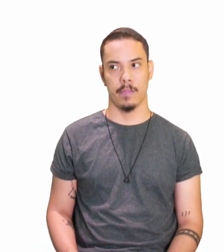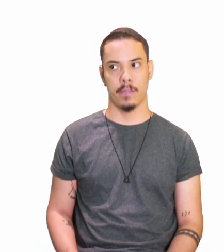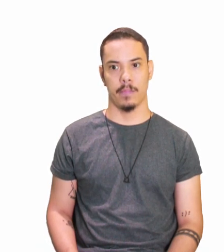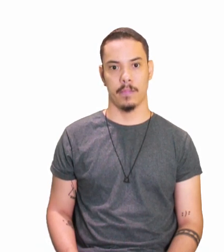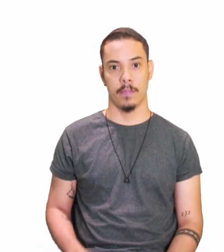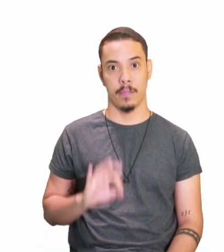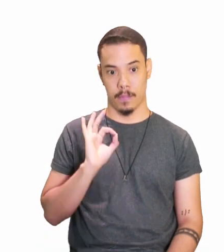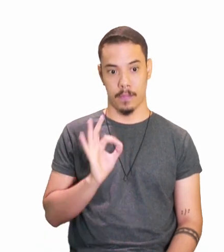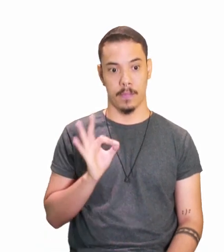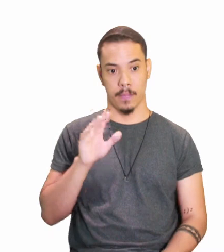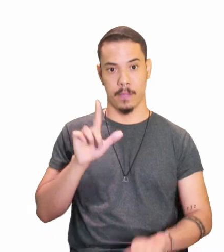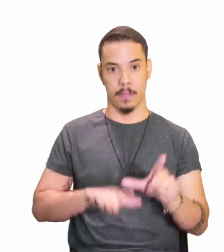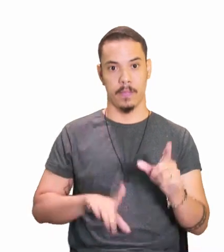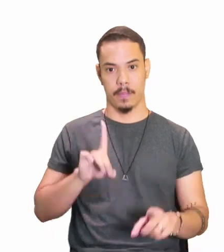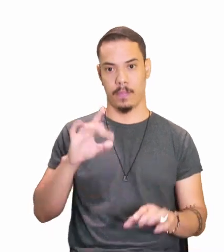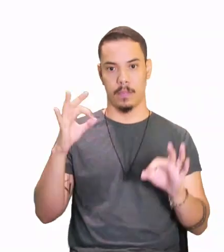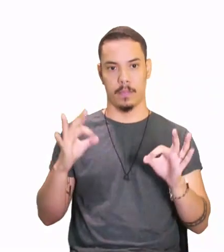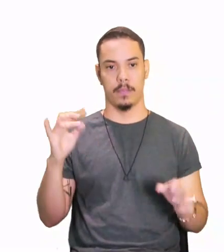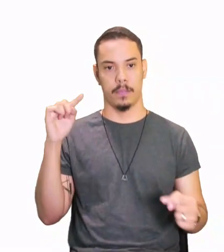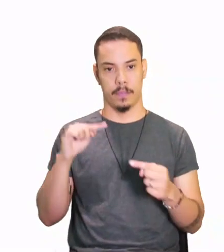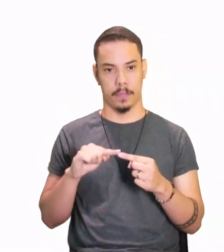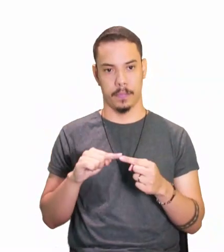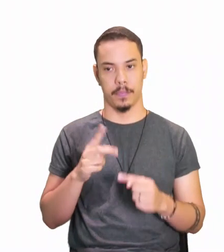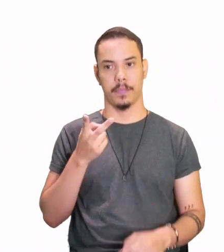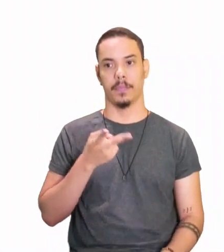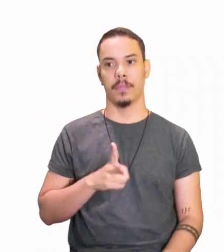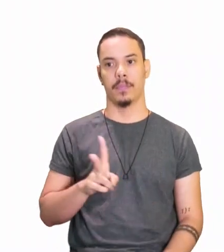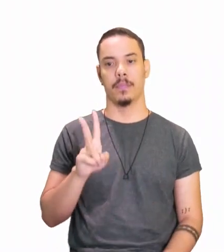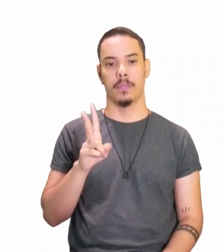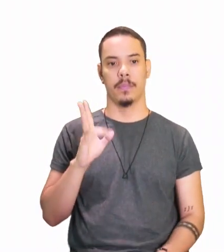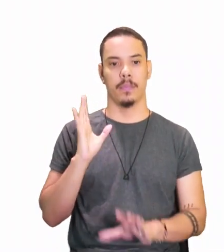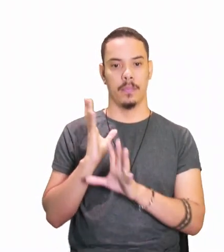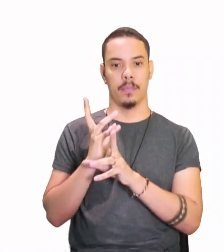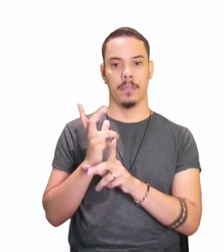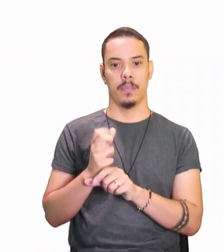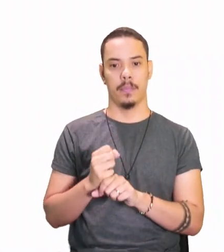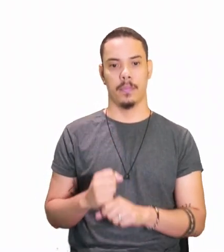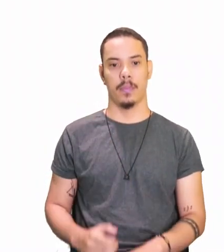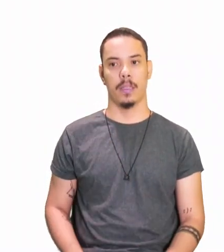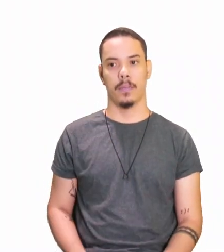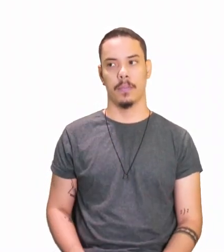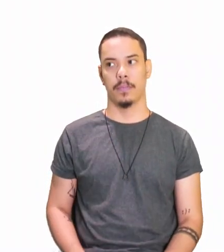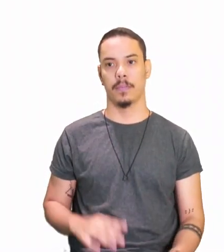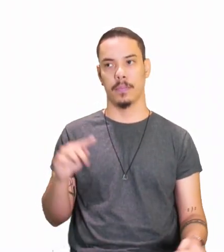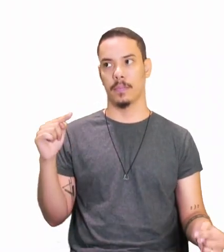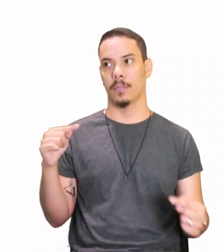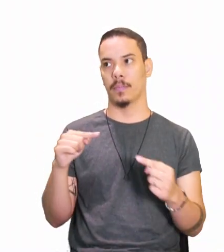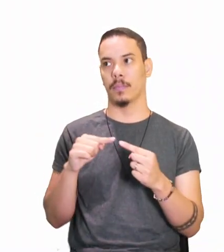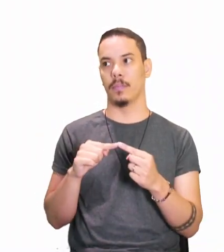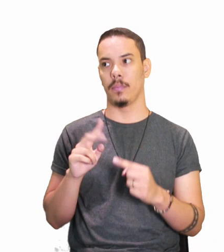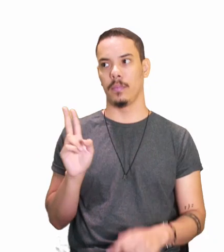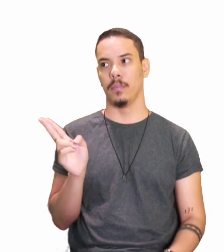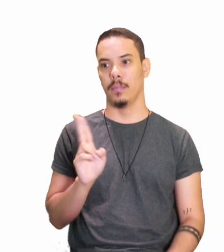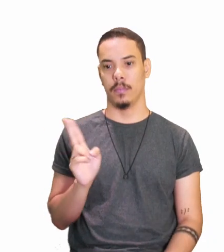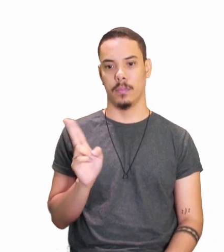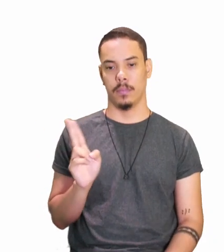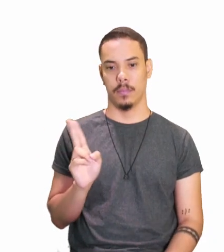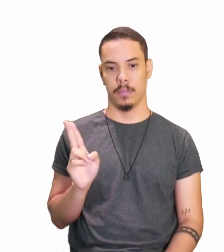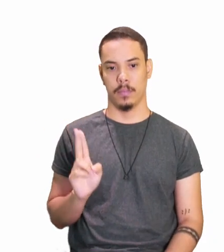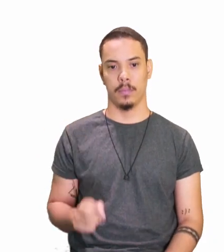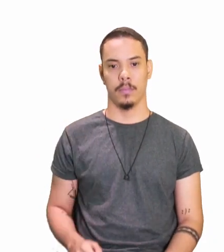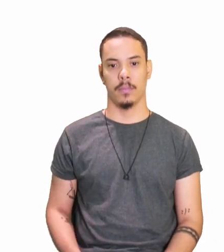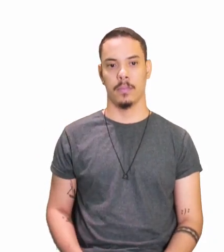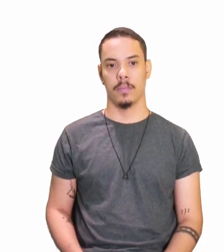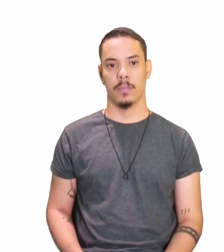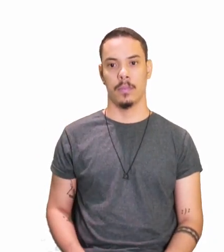Tá certo? Vamos lá, então, continuando a nossa revisão, chegando agora à concordância nominal. Já sabe que é